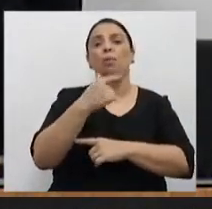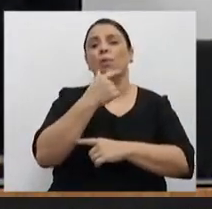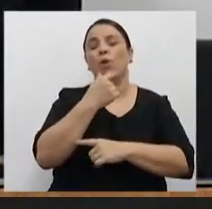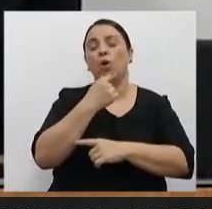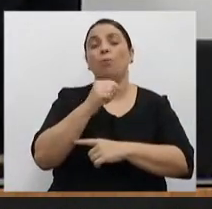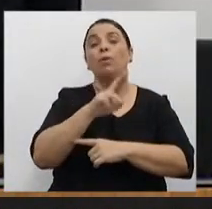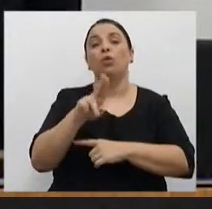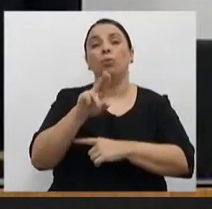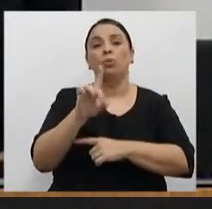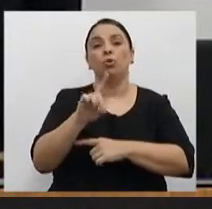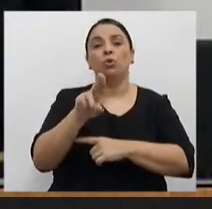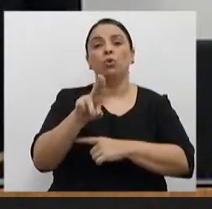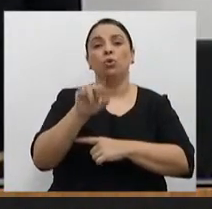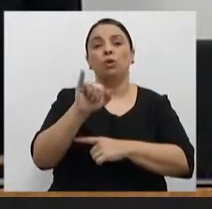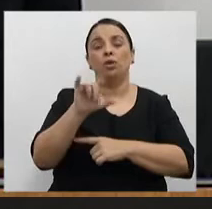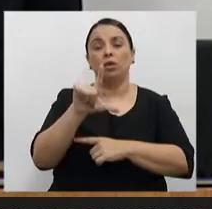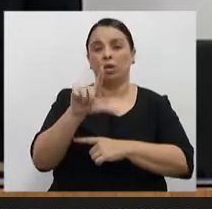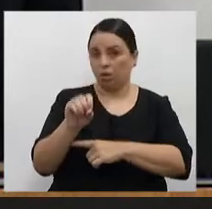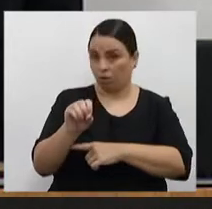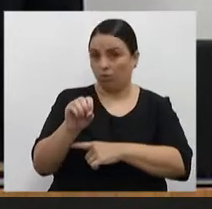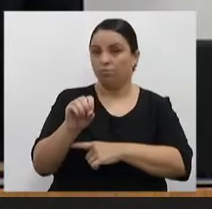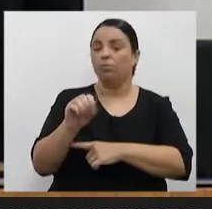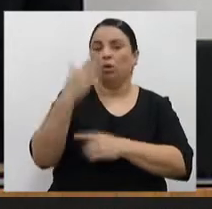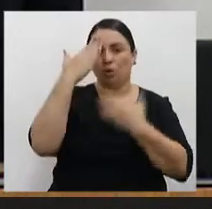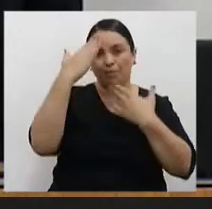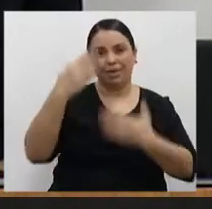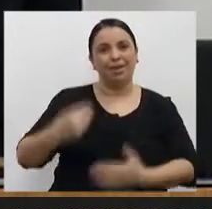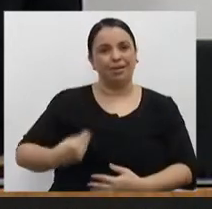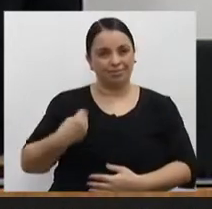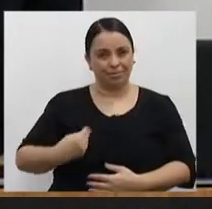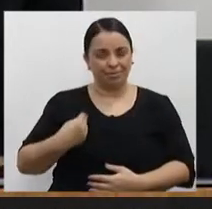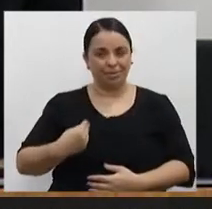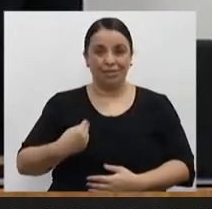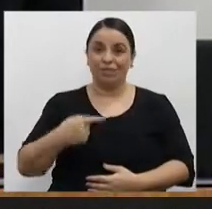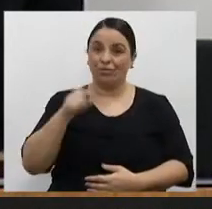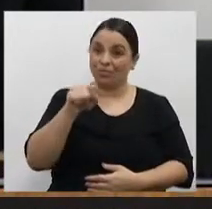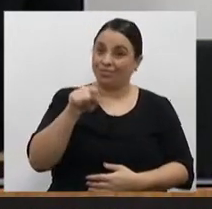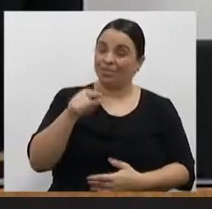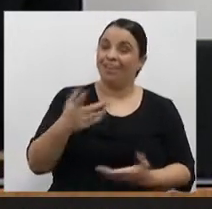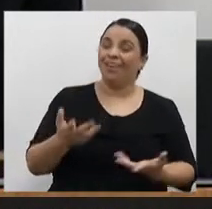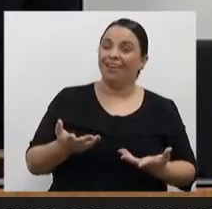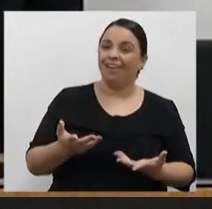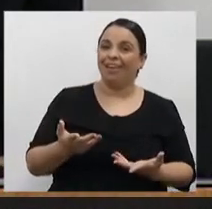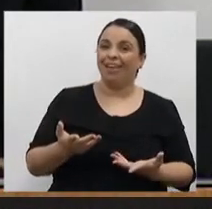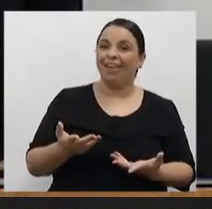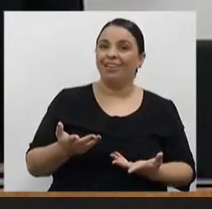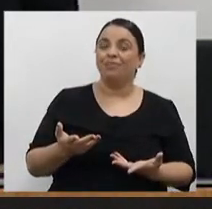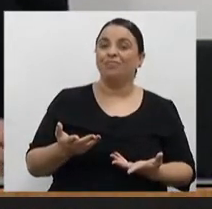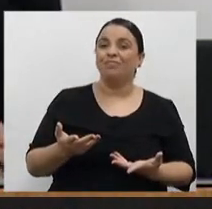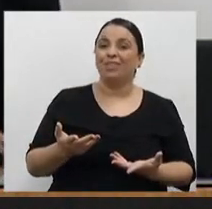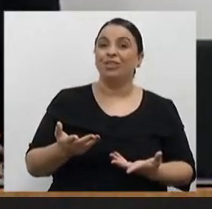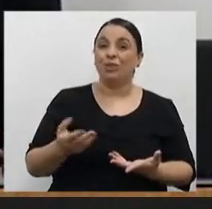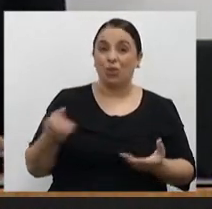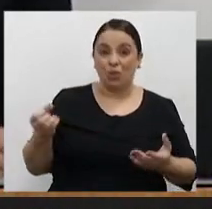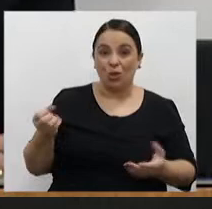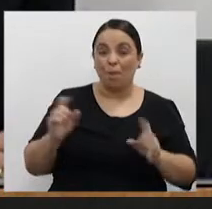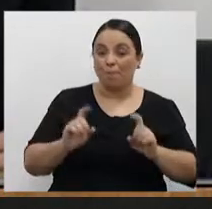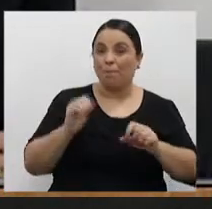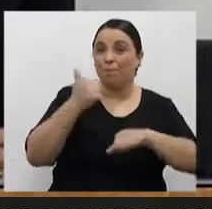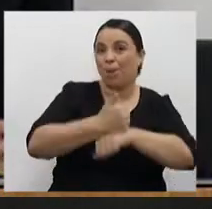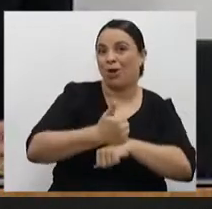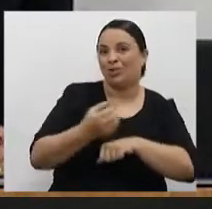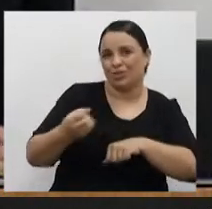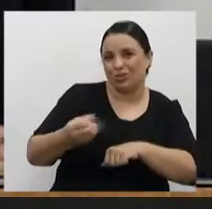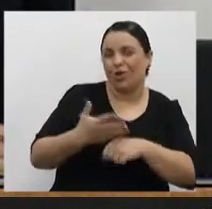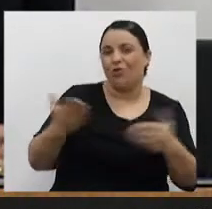Muito obrigado, viu, Duílio, pela presença. Você que está recentemente nesse importante cargo, que é de